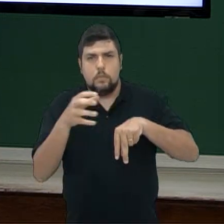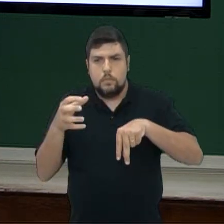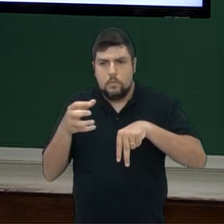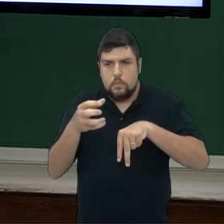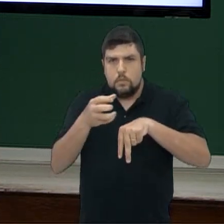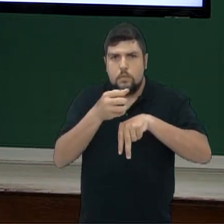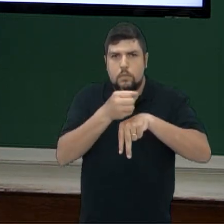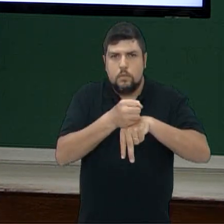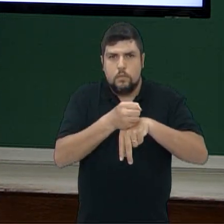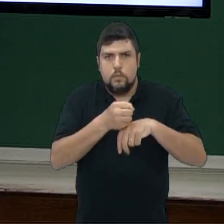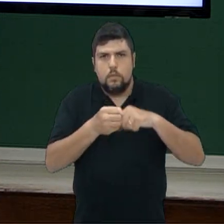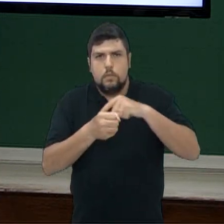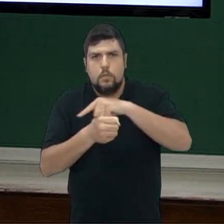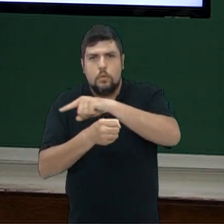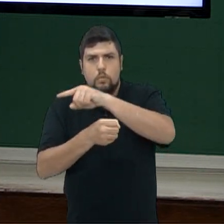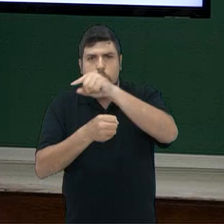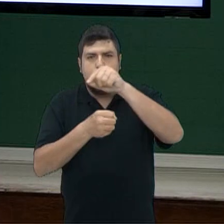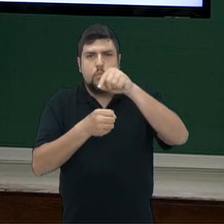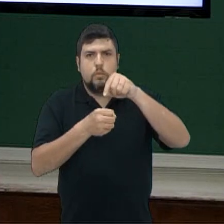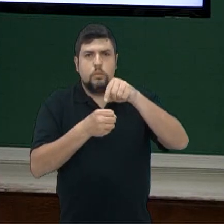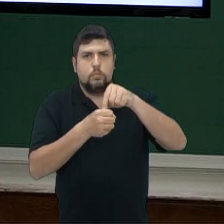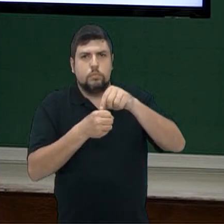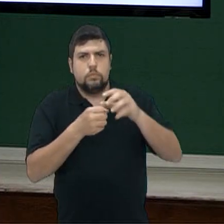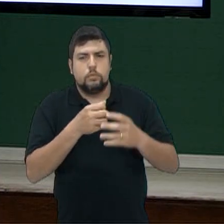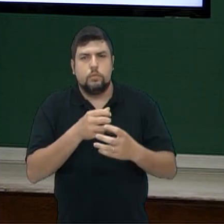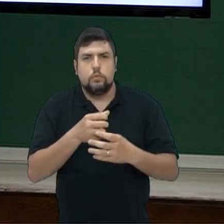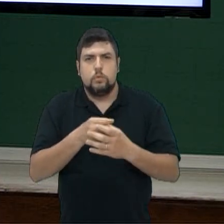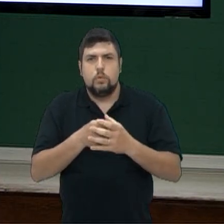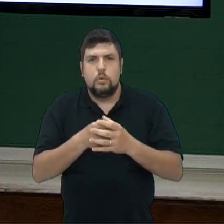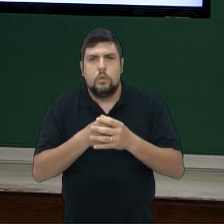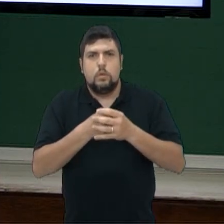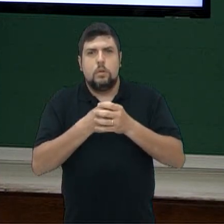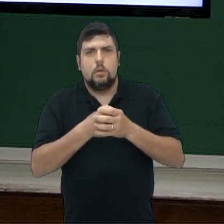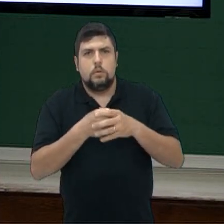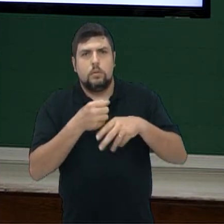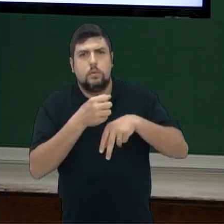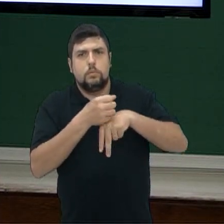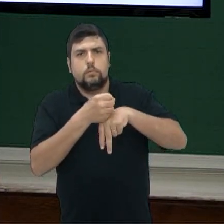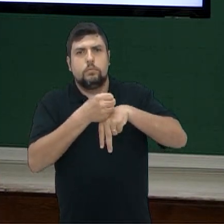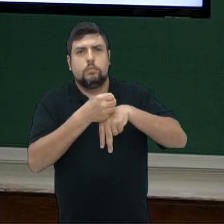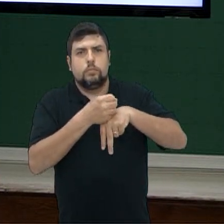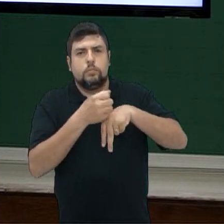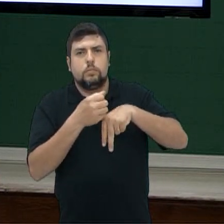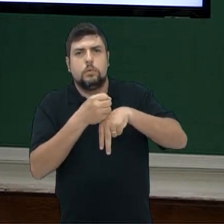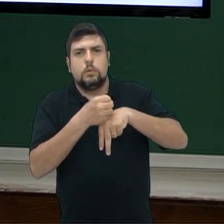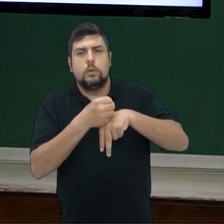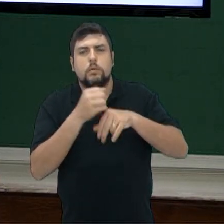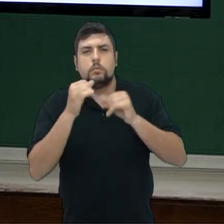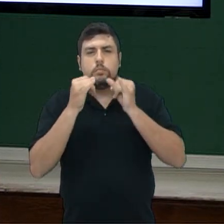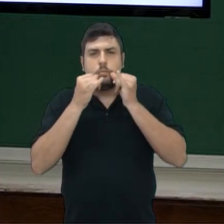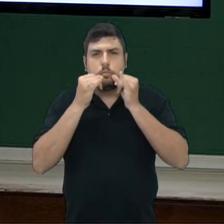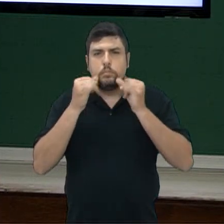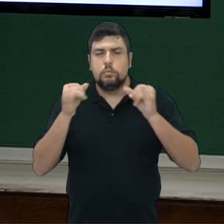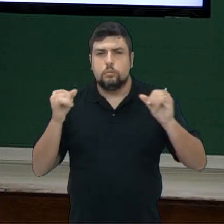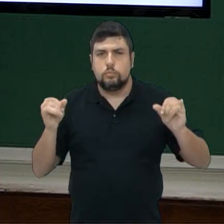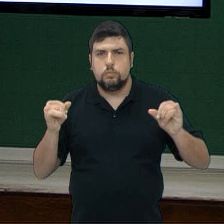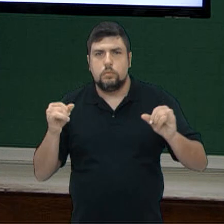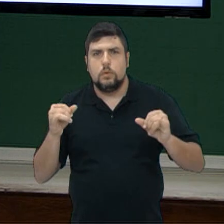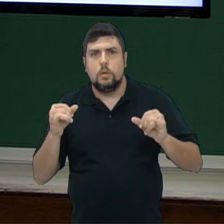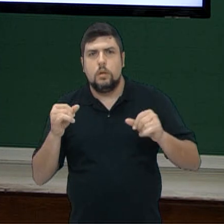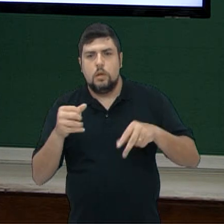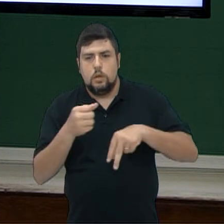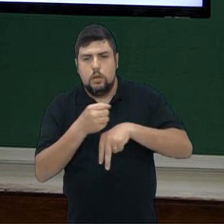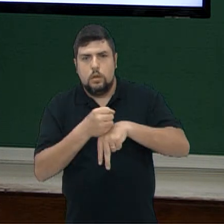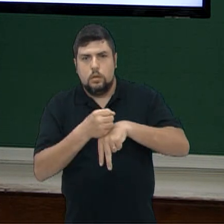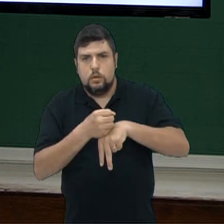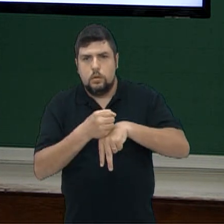no caso, ele vai fazer um trabalho ali de armazenamento de cargas elétricas. Ele armazena as